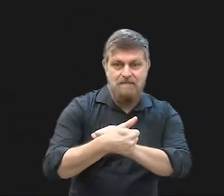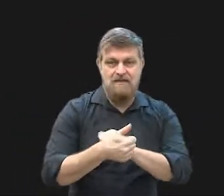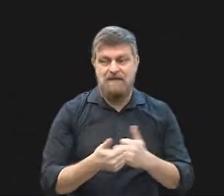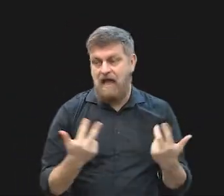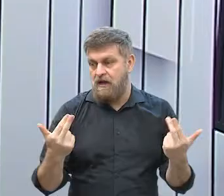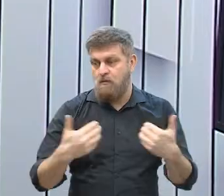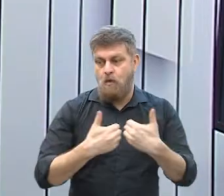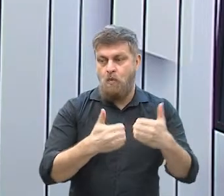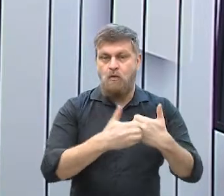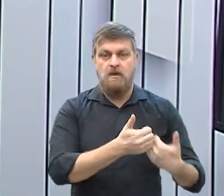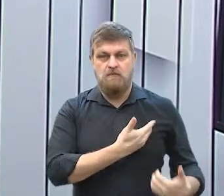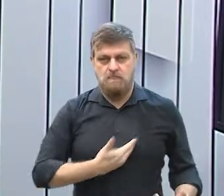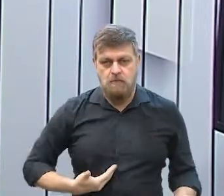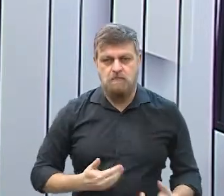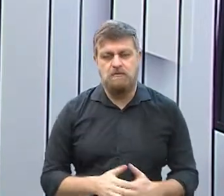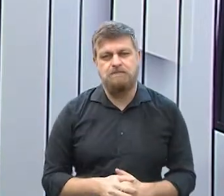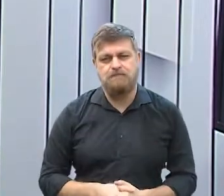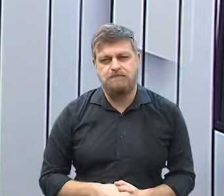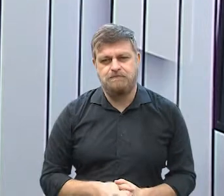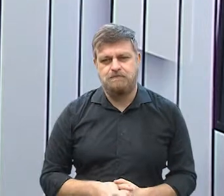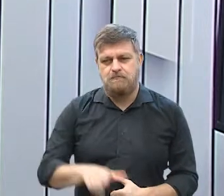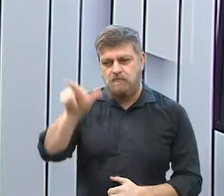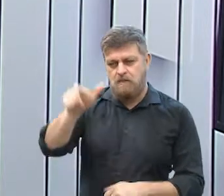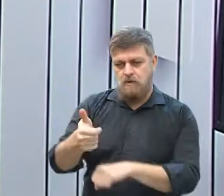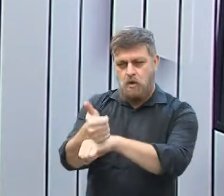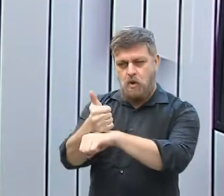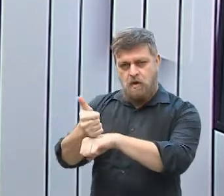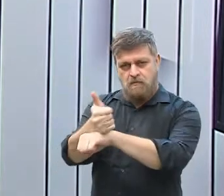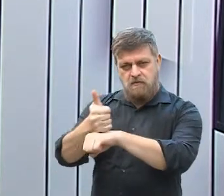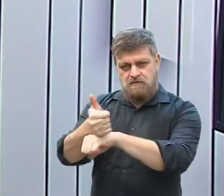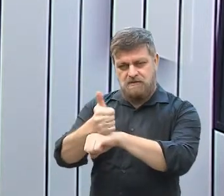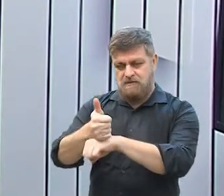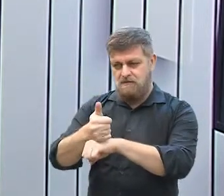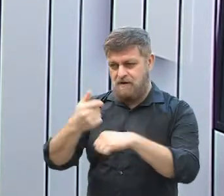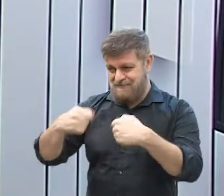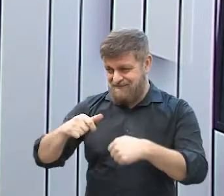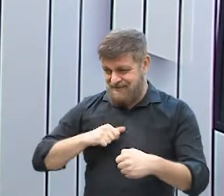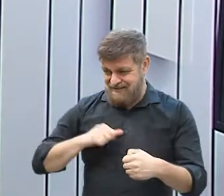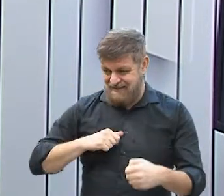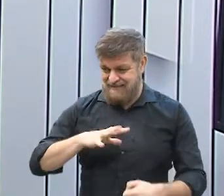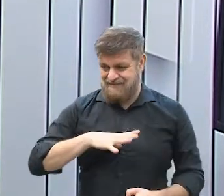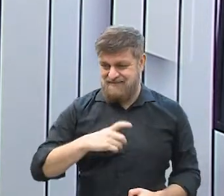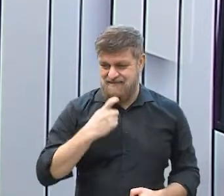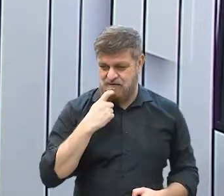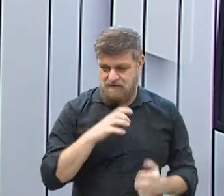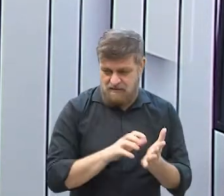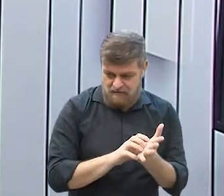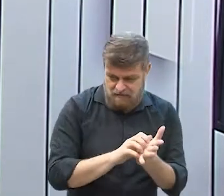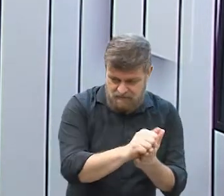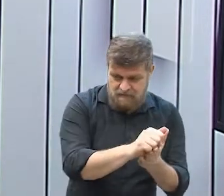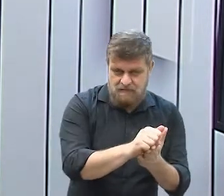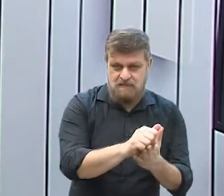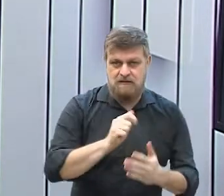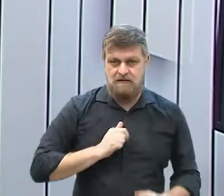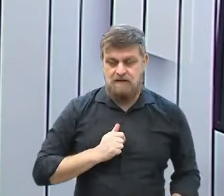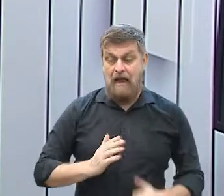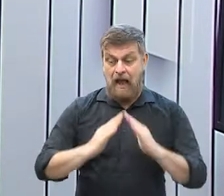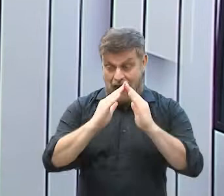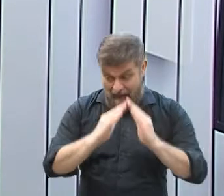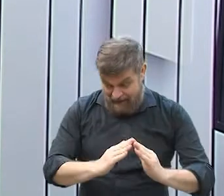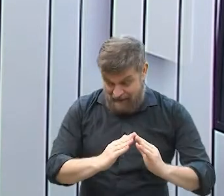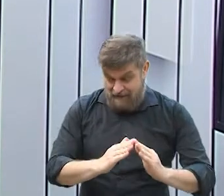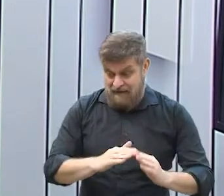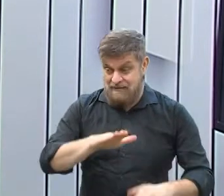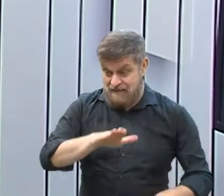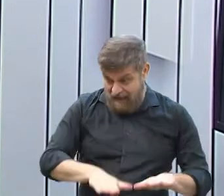coletivo. O profissional ele teria que ter o cadastro no município, residir na